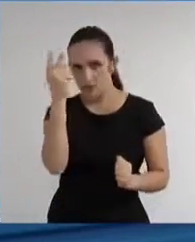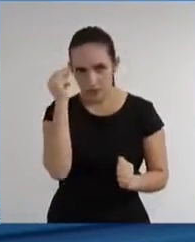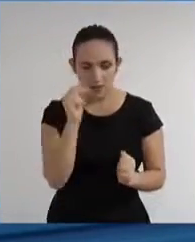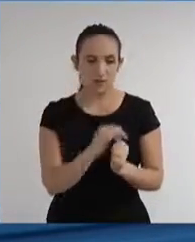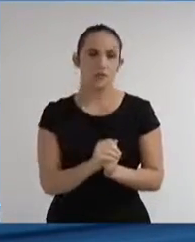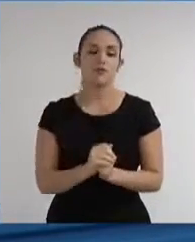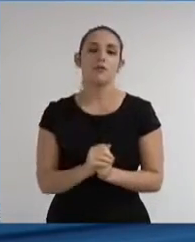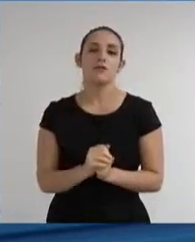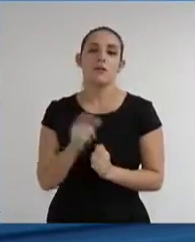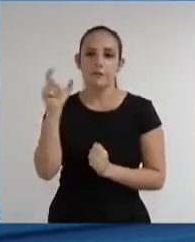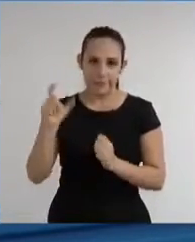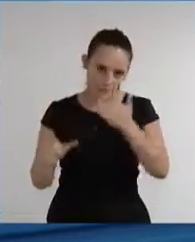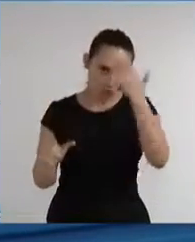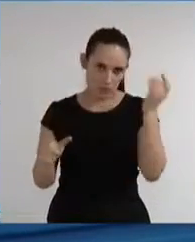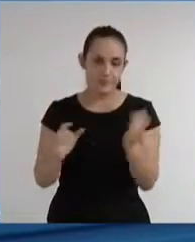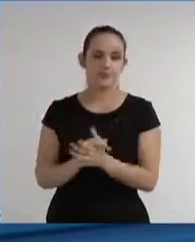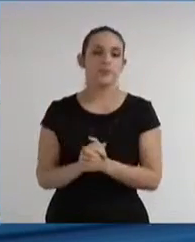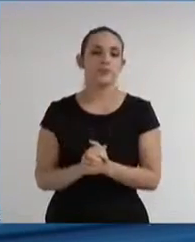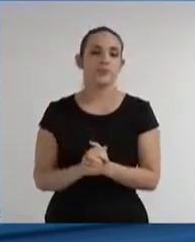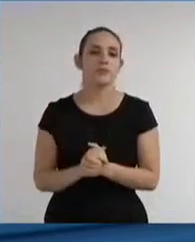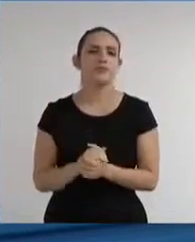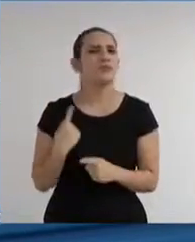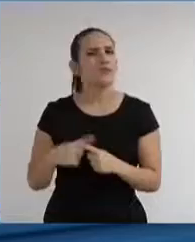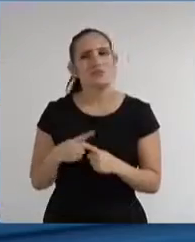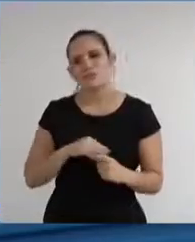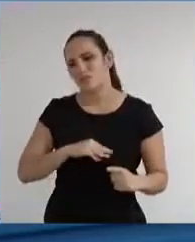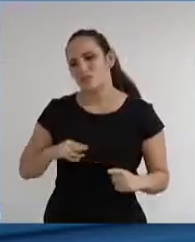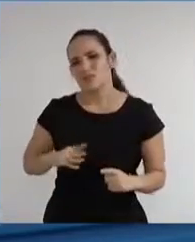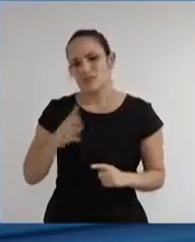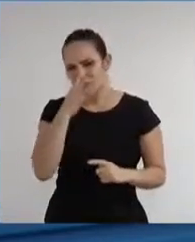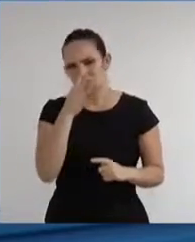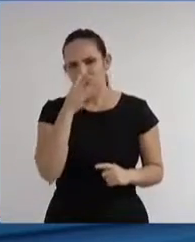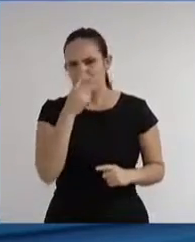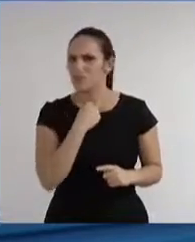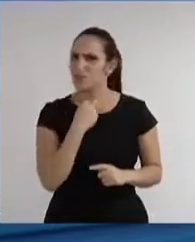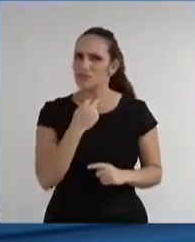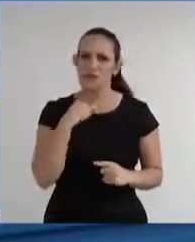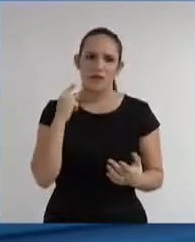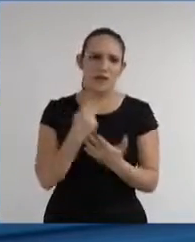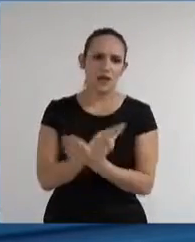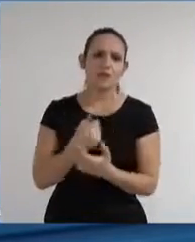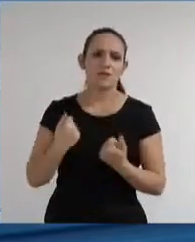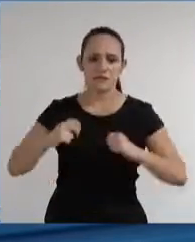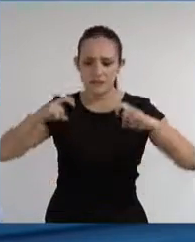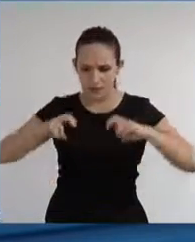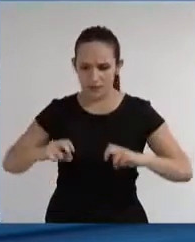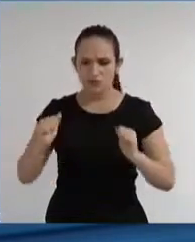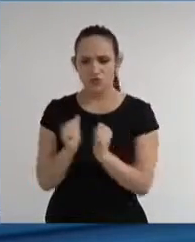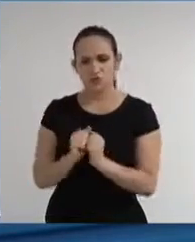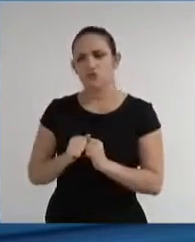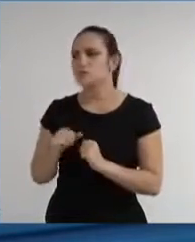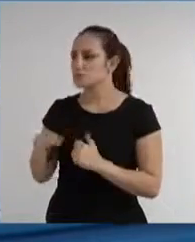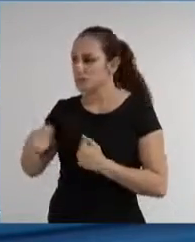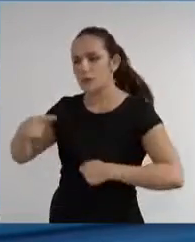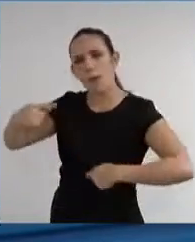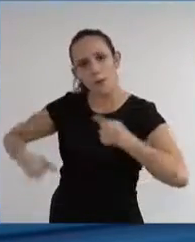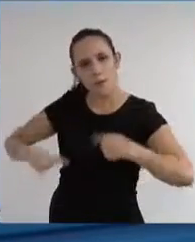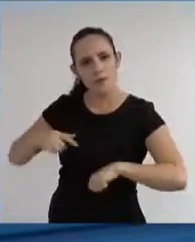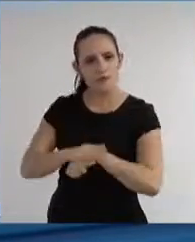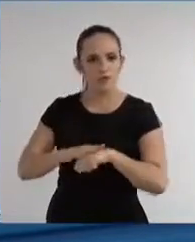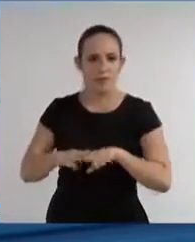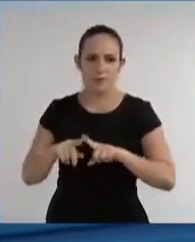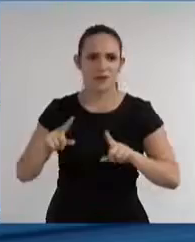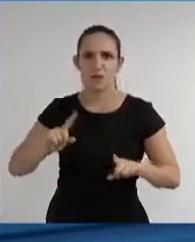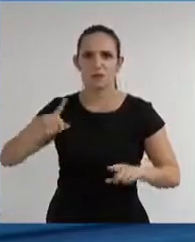né, que essa interferência, né, do Ministério Público não pode ocorrer. Eu acho que ele tem que sentar, tem que ouvir, tem que debater, mas